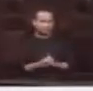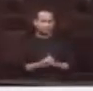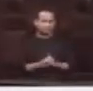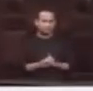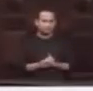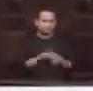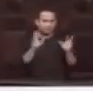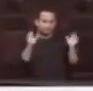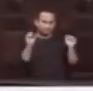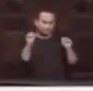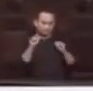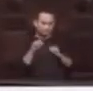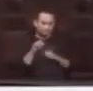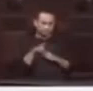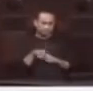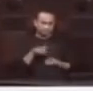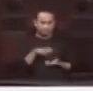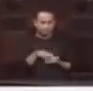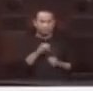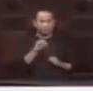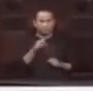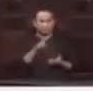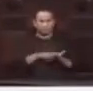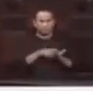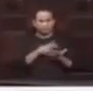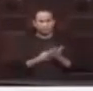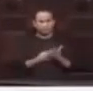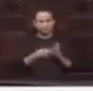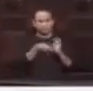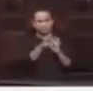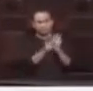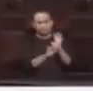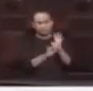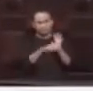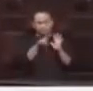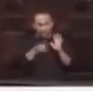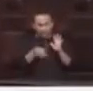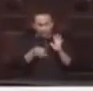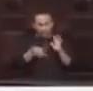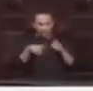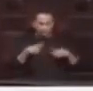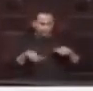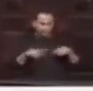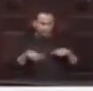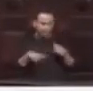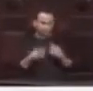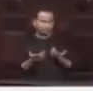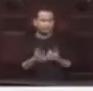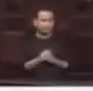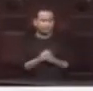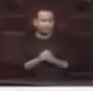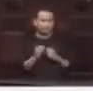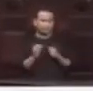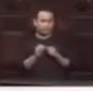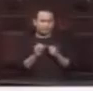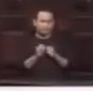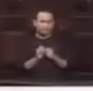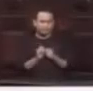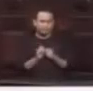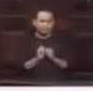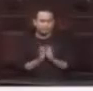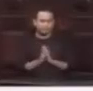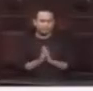é gramatical ou de interpretação de texto. A questão aqui é política, presidente. Né? Não vamos fazer isso com a santa